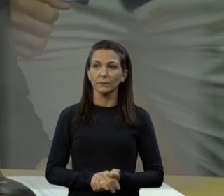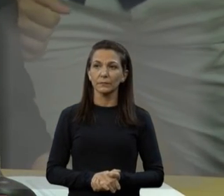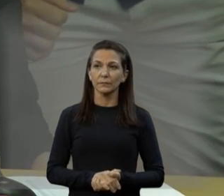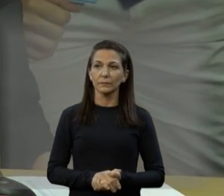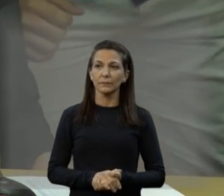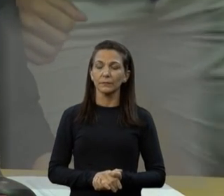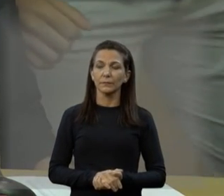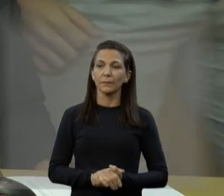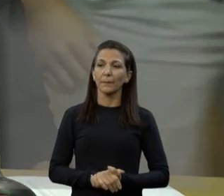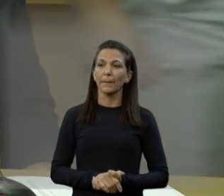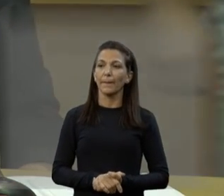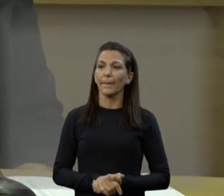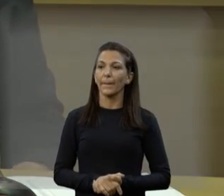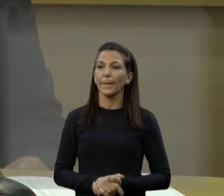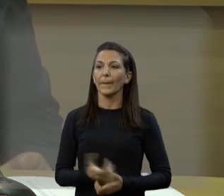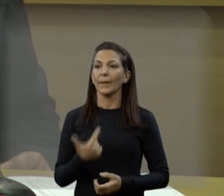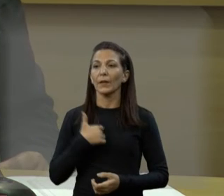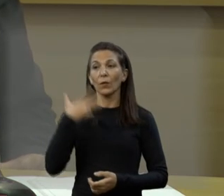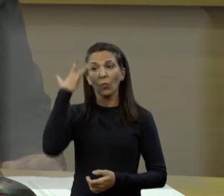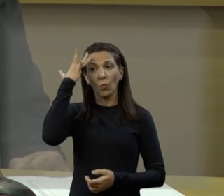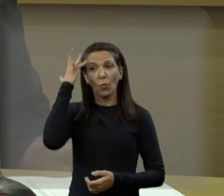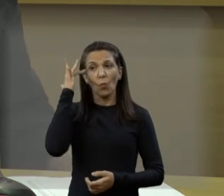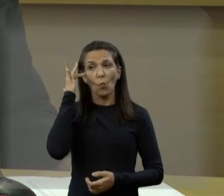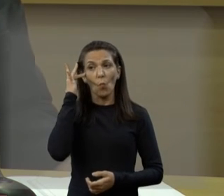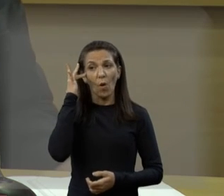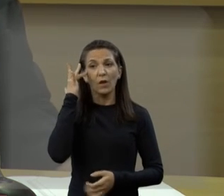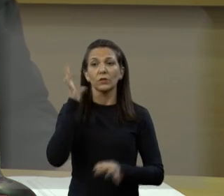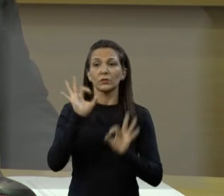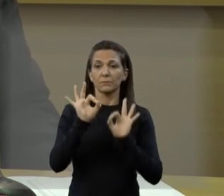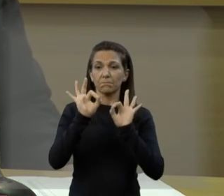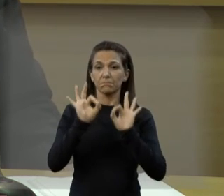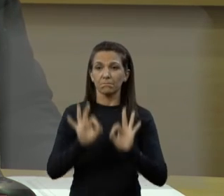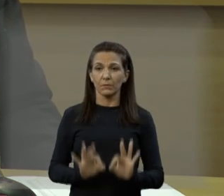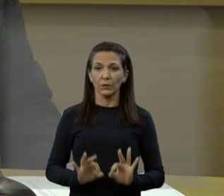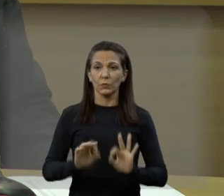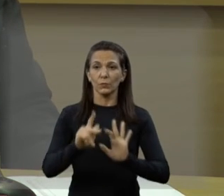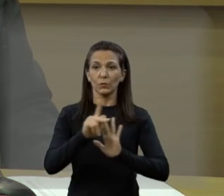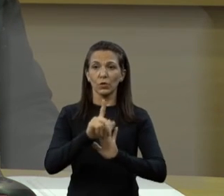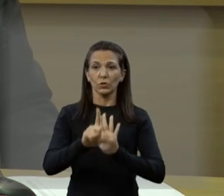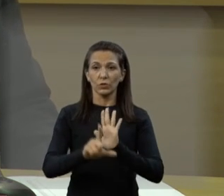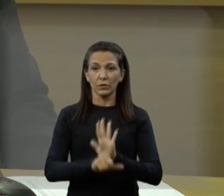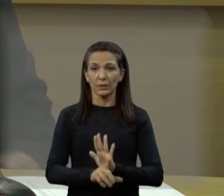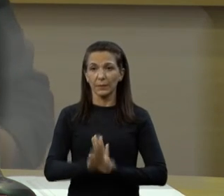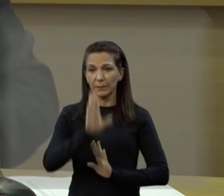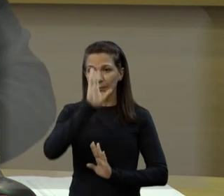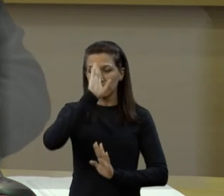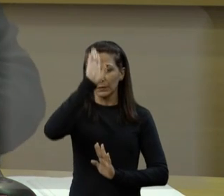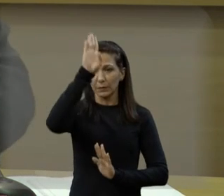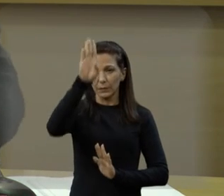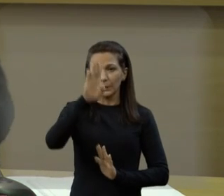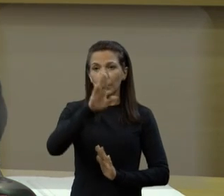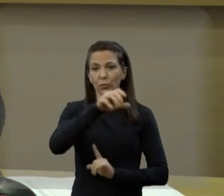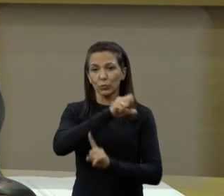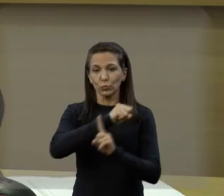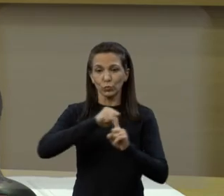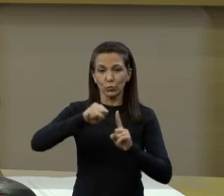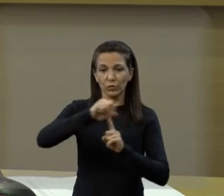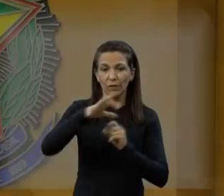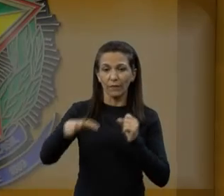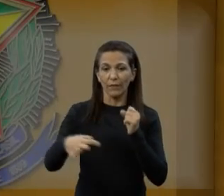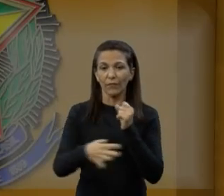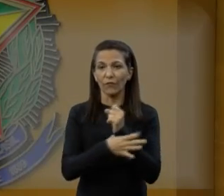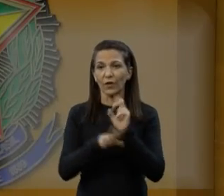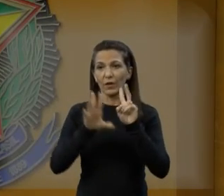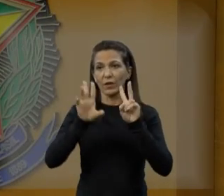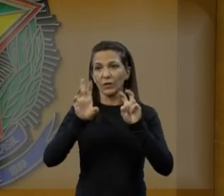e eu acho totalmente digno esse projeto principalmente para quem defende algumas causas sociais